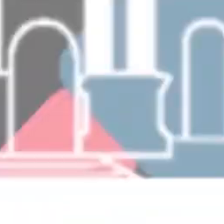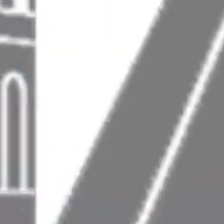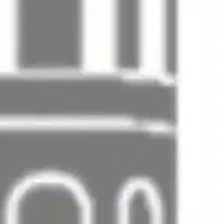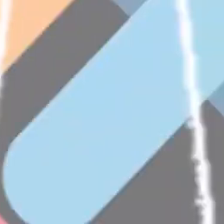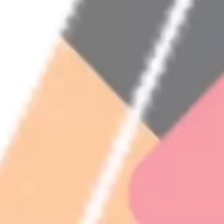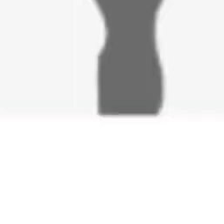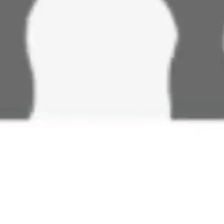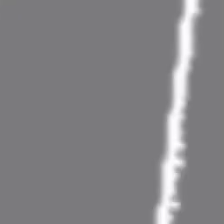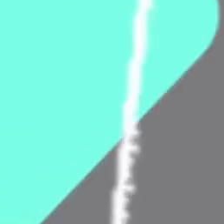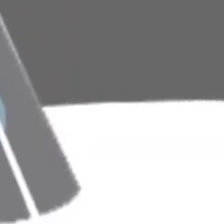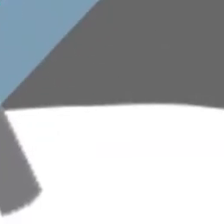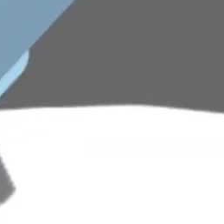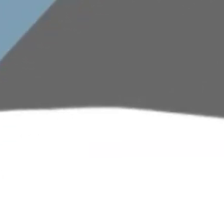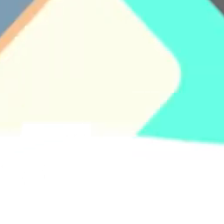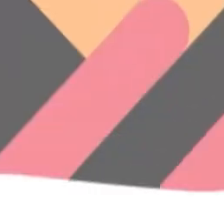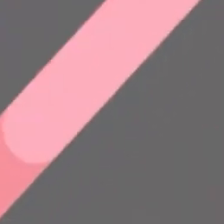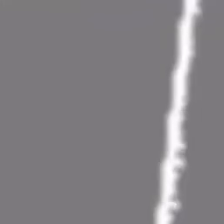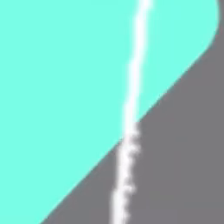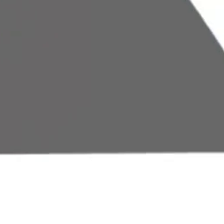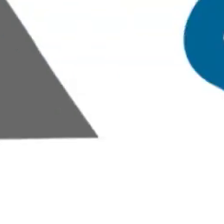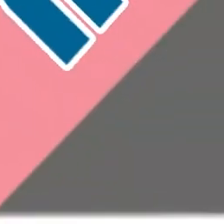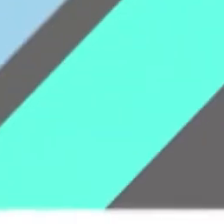E aí